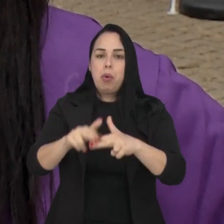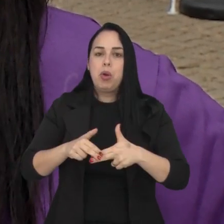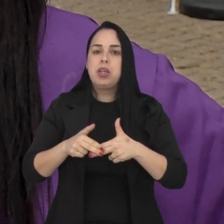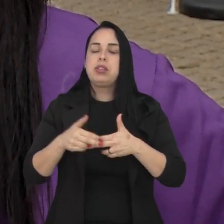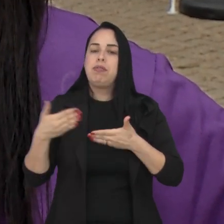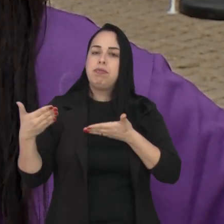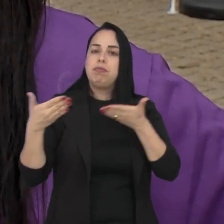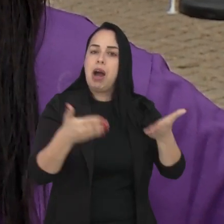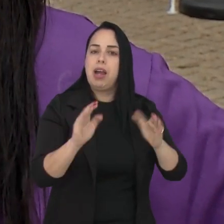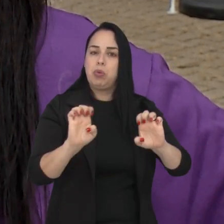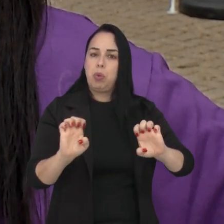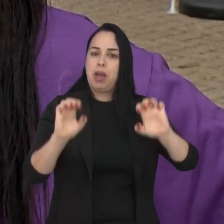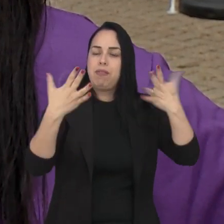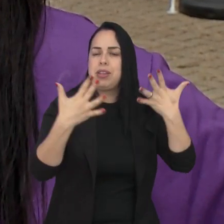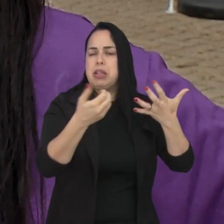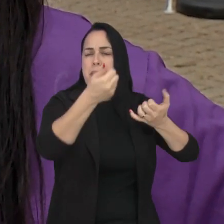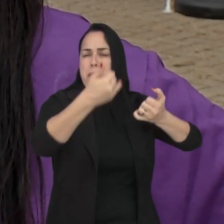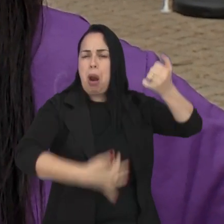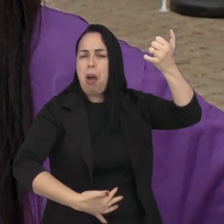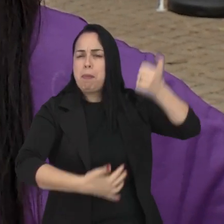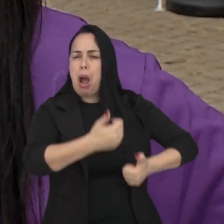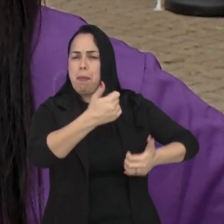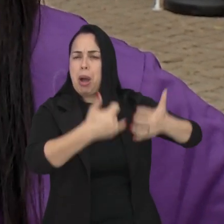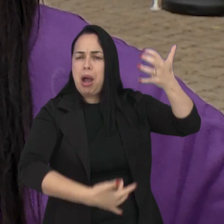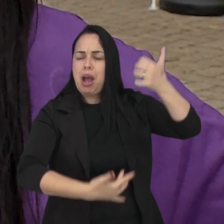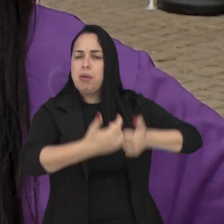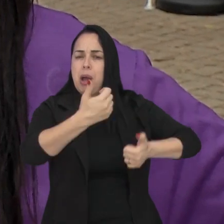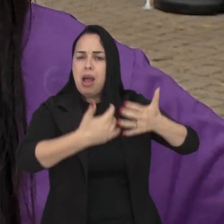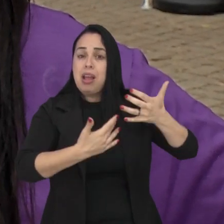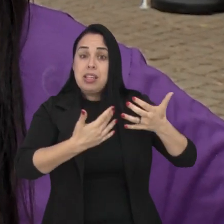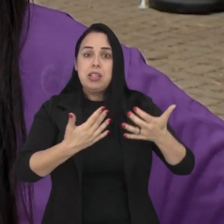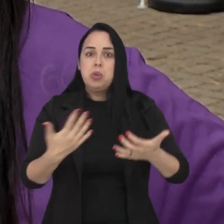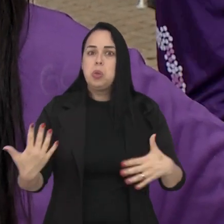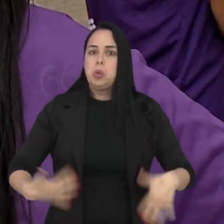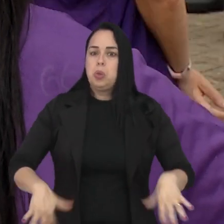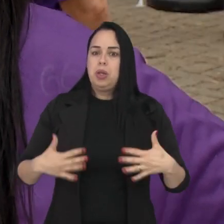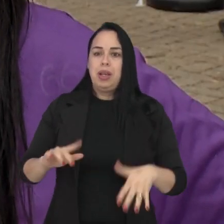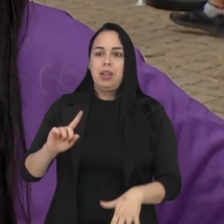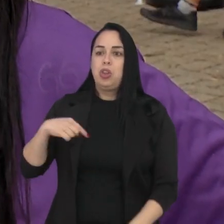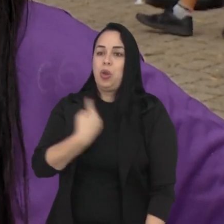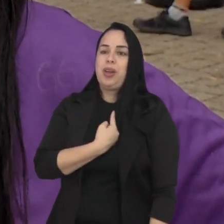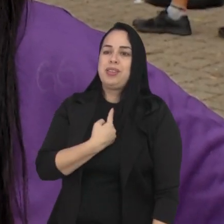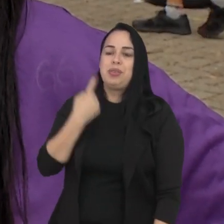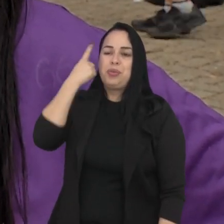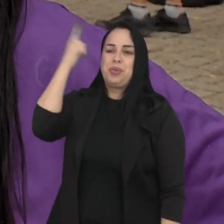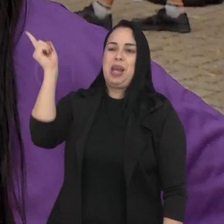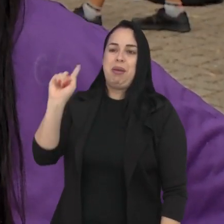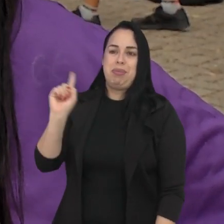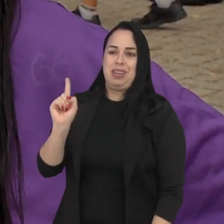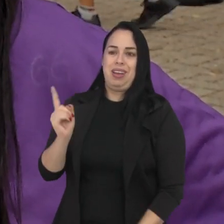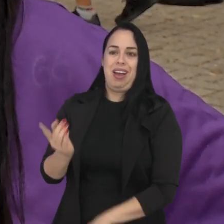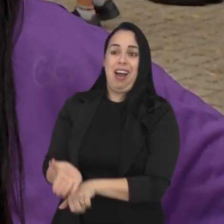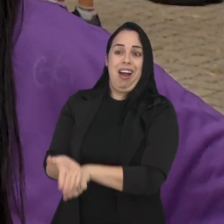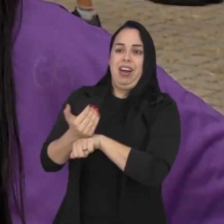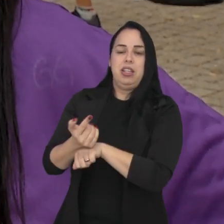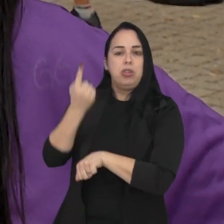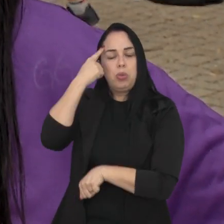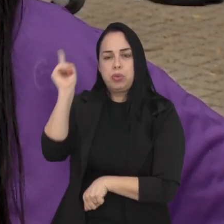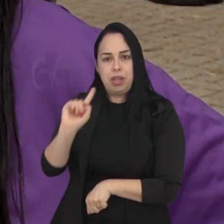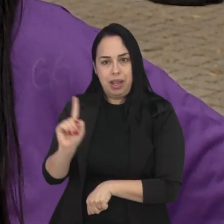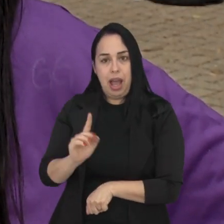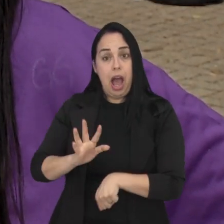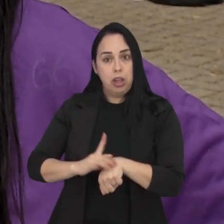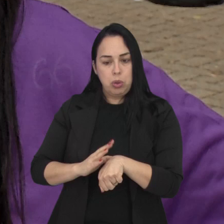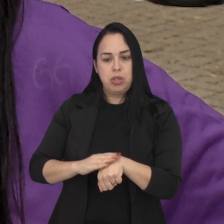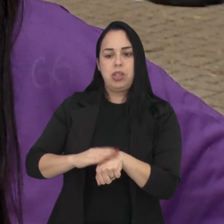eventos assim para ter um pouco mais de conhecimento porque eles explicam muita coisas pra gente porque a gente não tem como saber